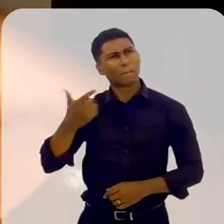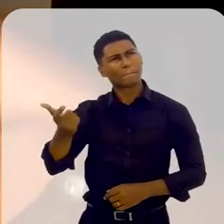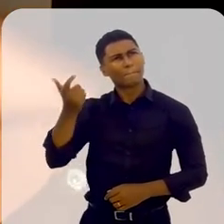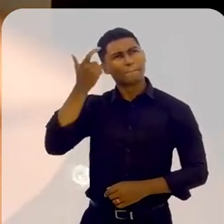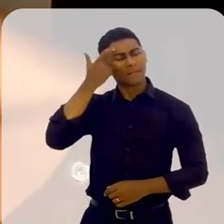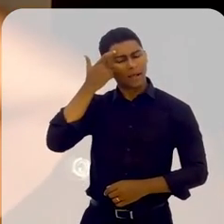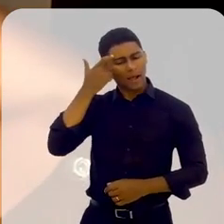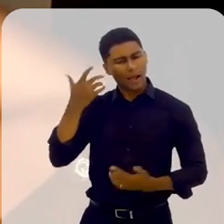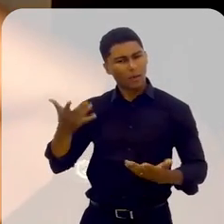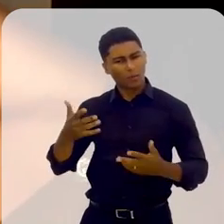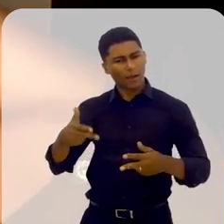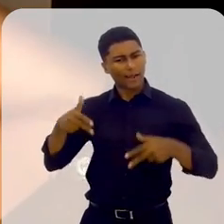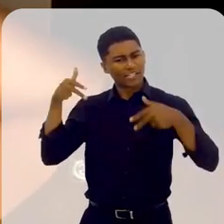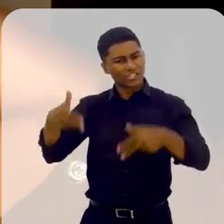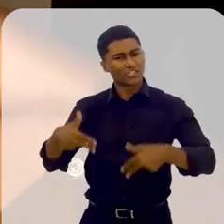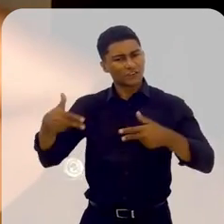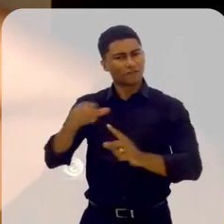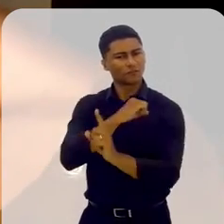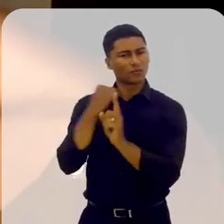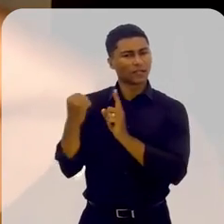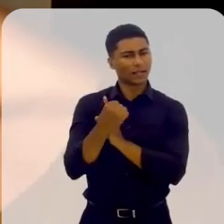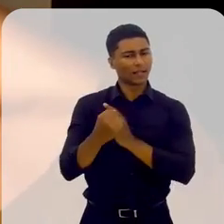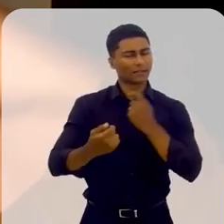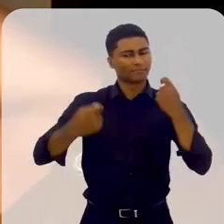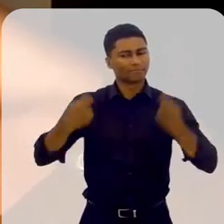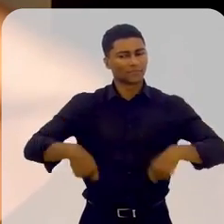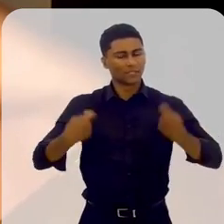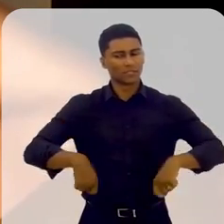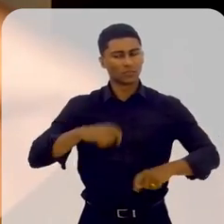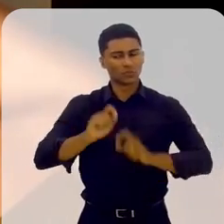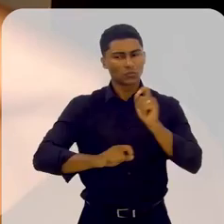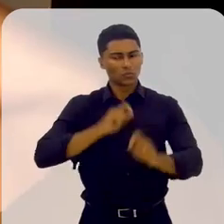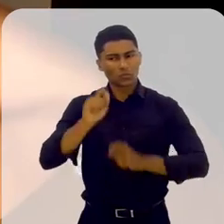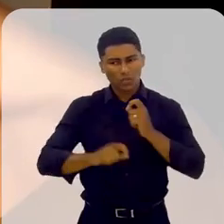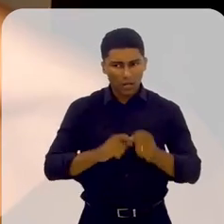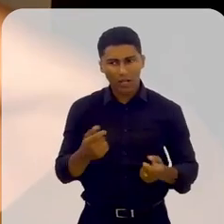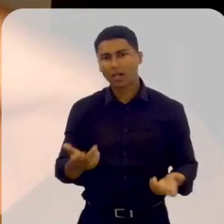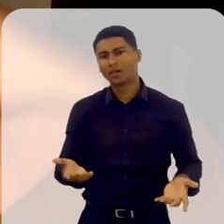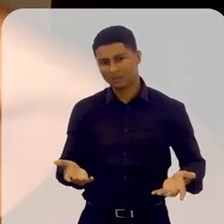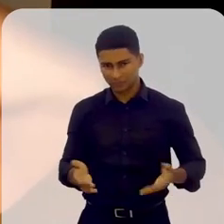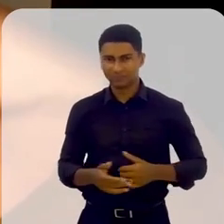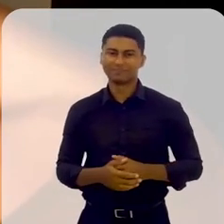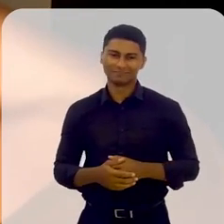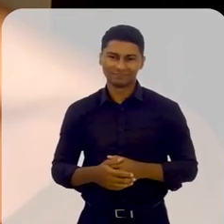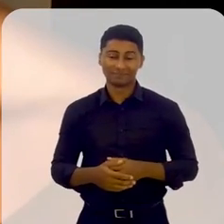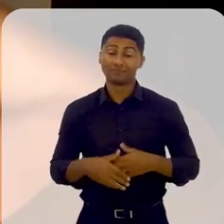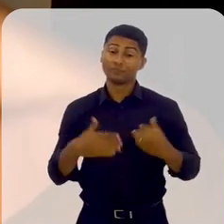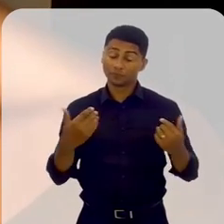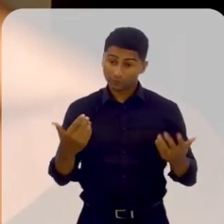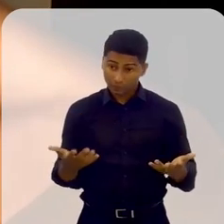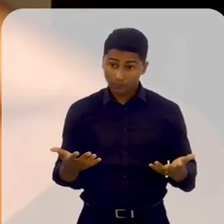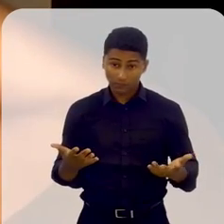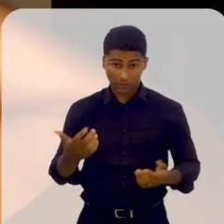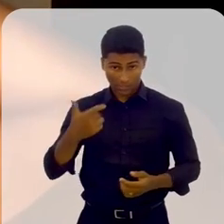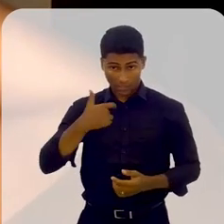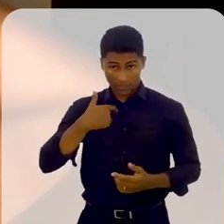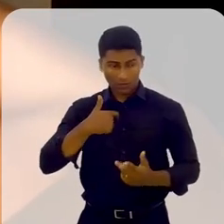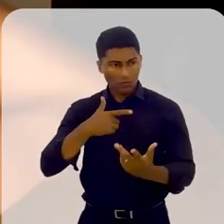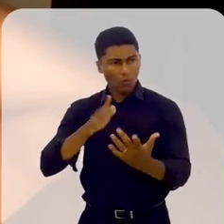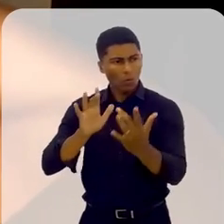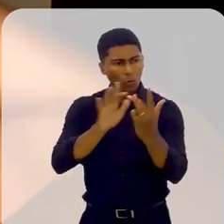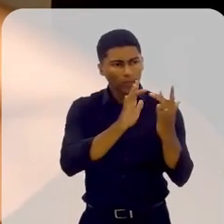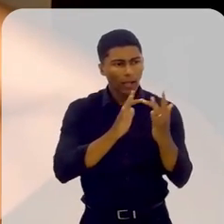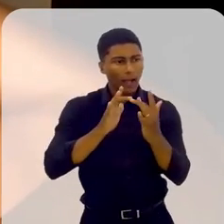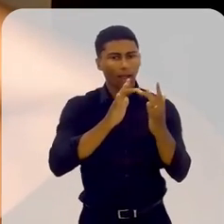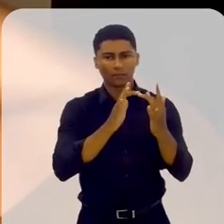pensava ativamente, né, dentro da nossa sociedade. Pensava o que a gente pode fazer, o que eu posso fazer, né? E foi a partir do meu